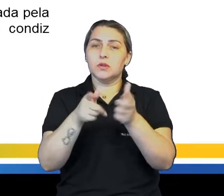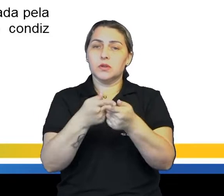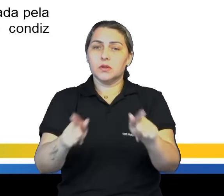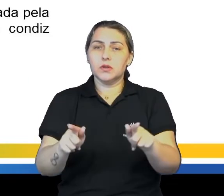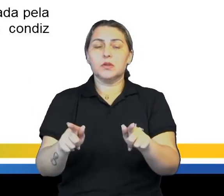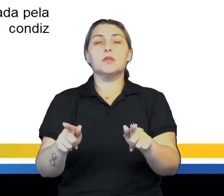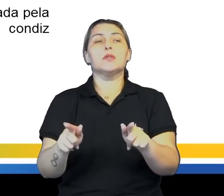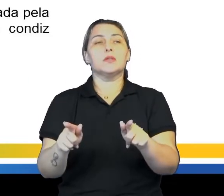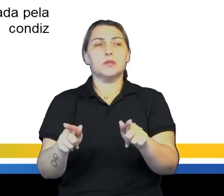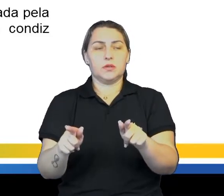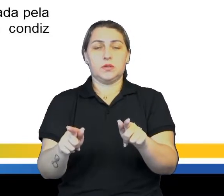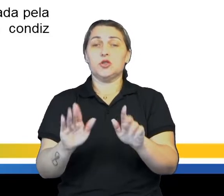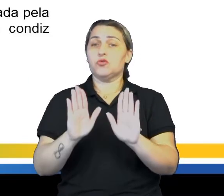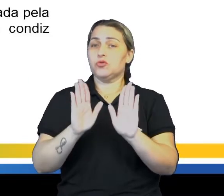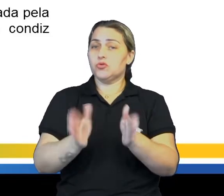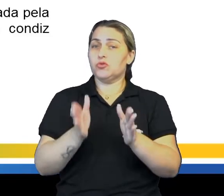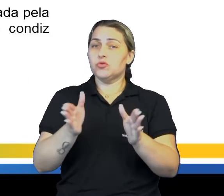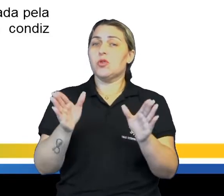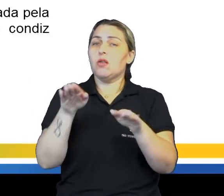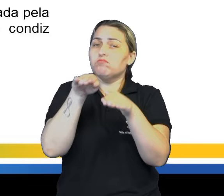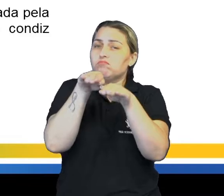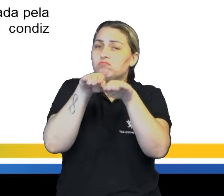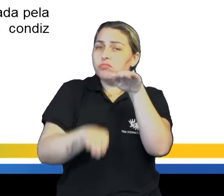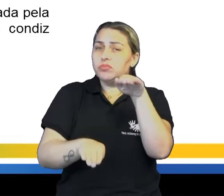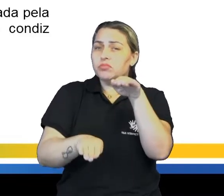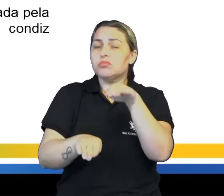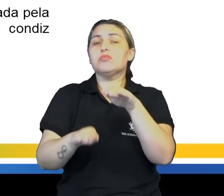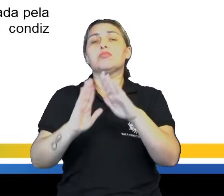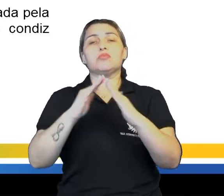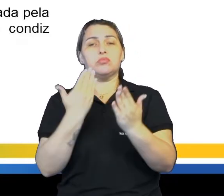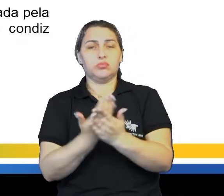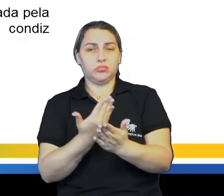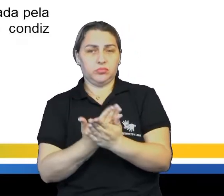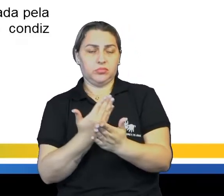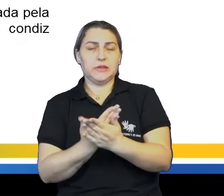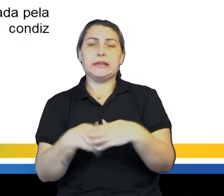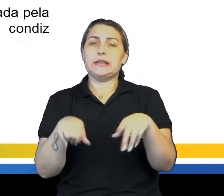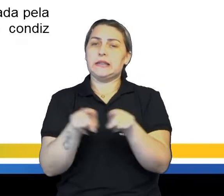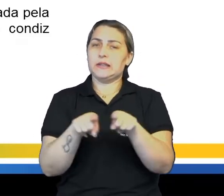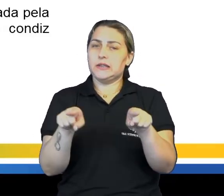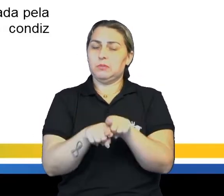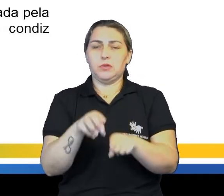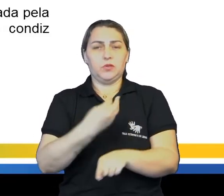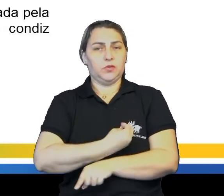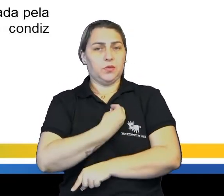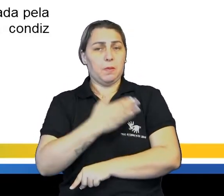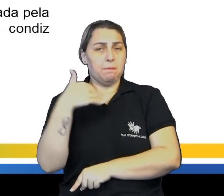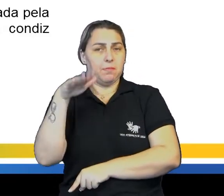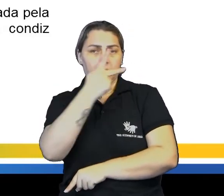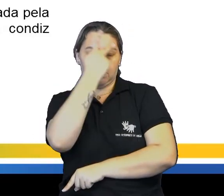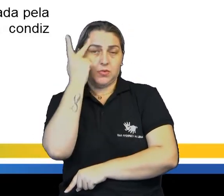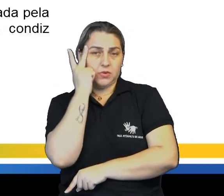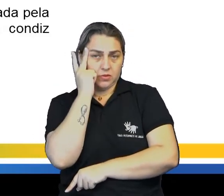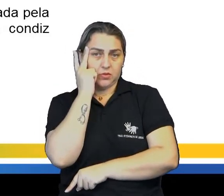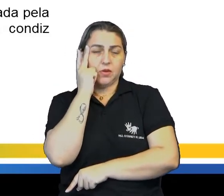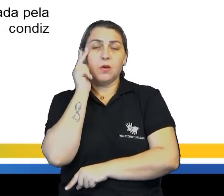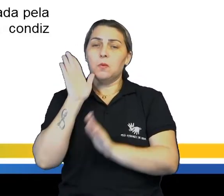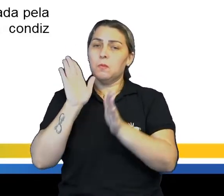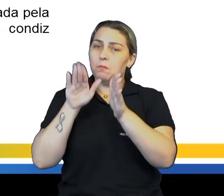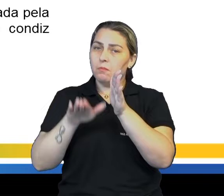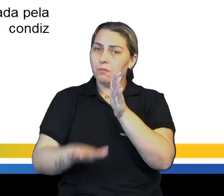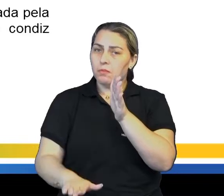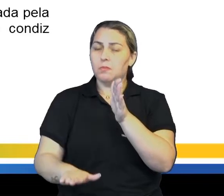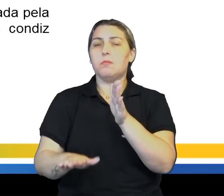gramática normativa. Já as com menor grau de escolaridade, geralmente também convivem com mais pessoas com baixo grau